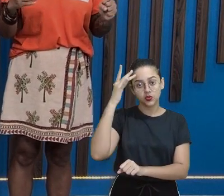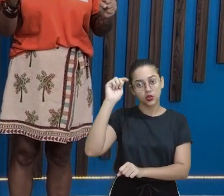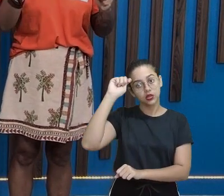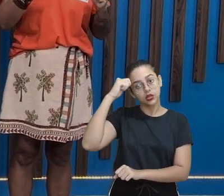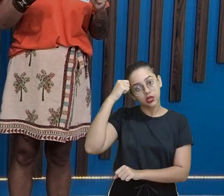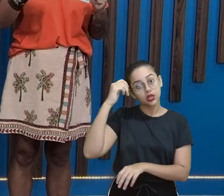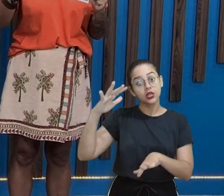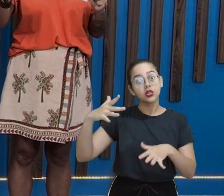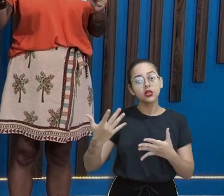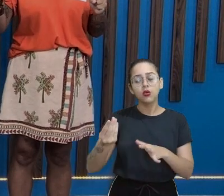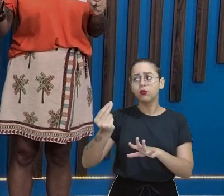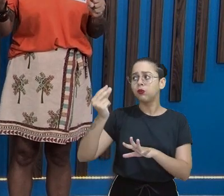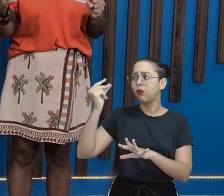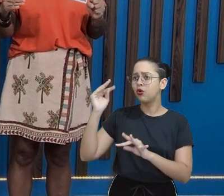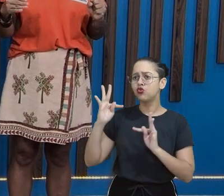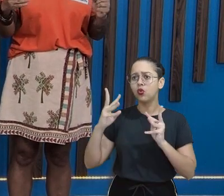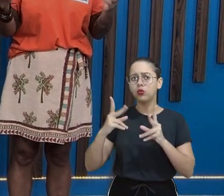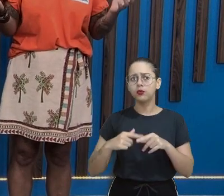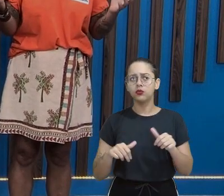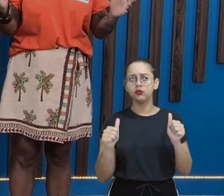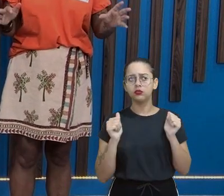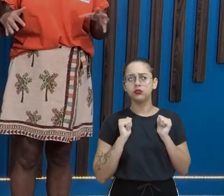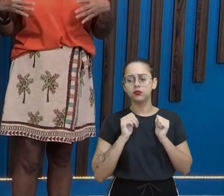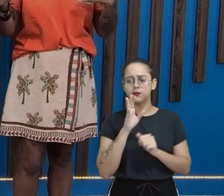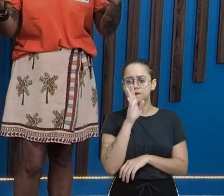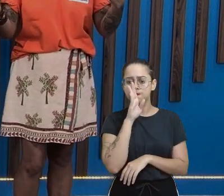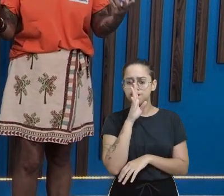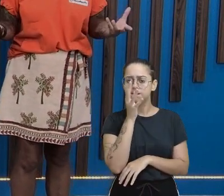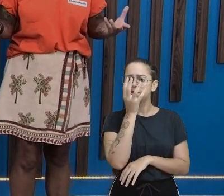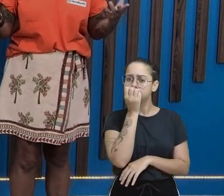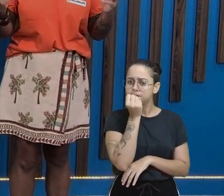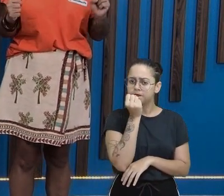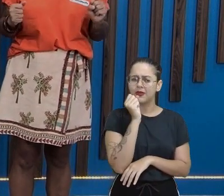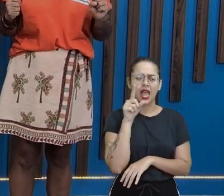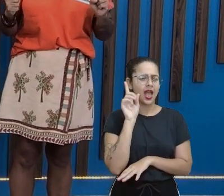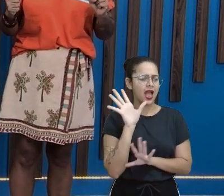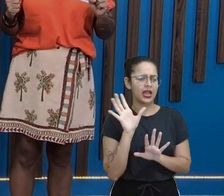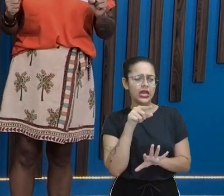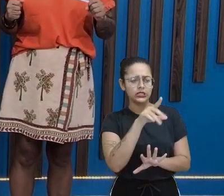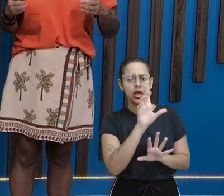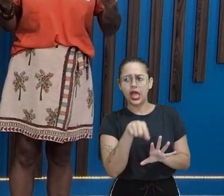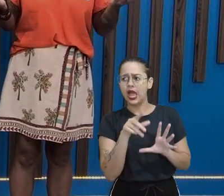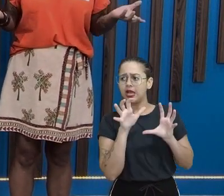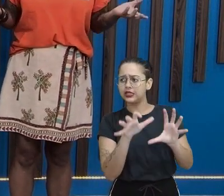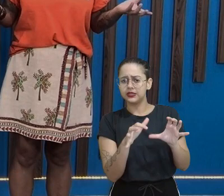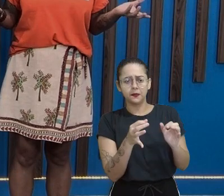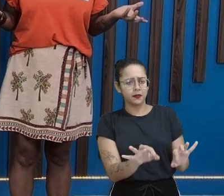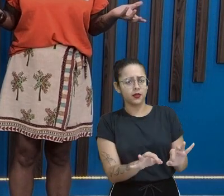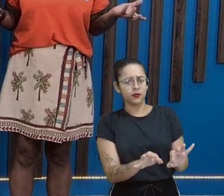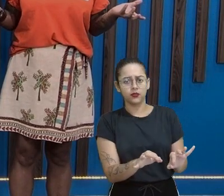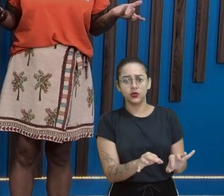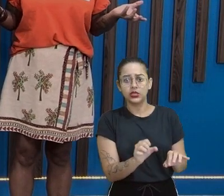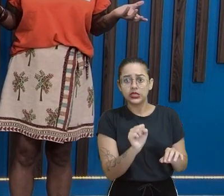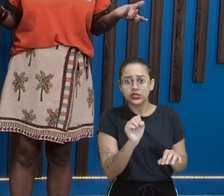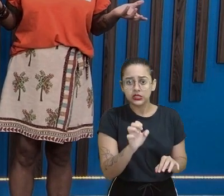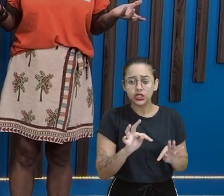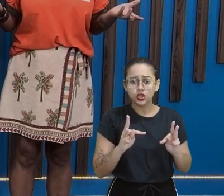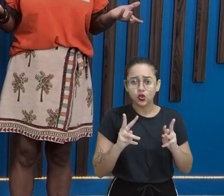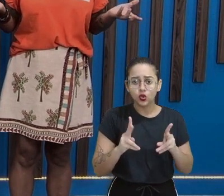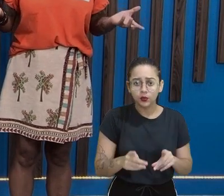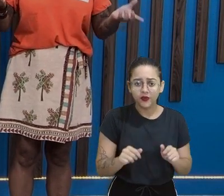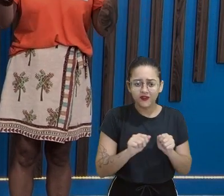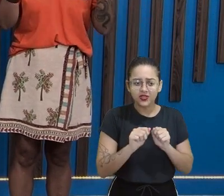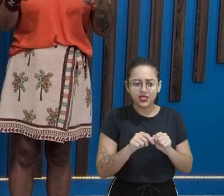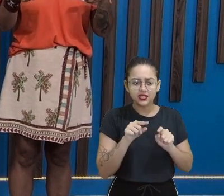da época, todo mundo se acomodasse e dissesse, ah, isso é assim mesmo, não teria mudanças sociais.